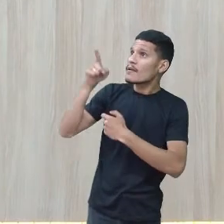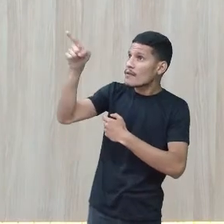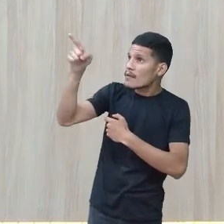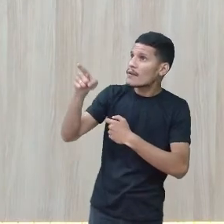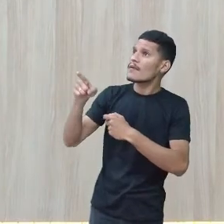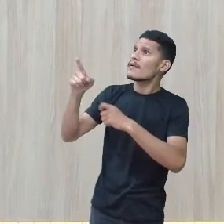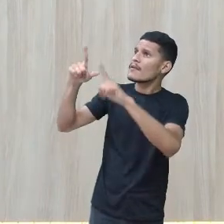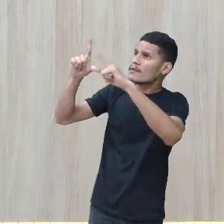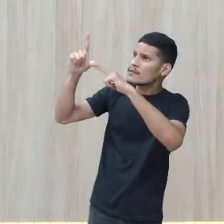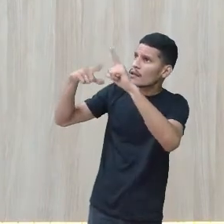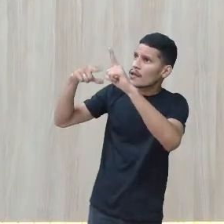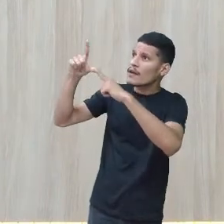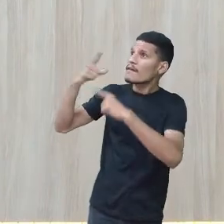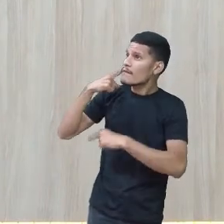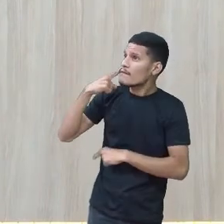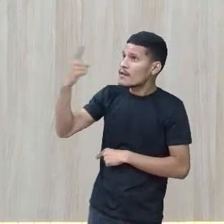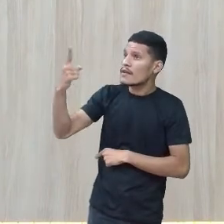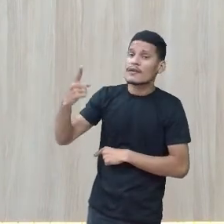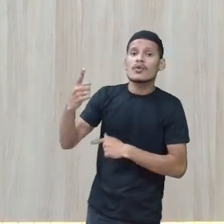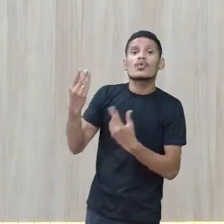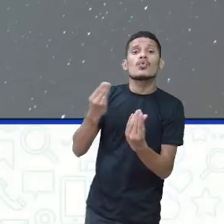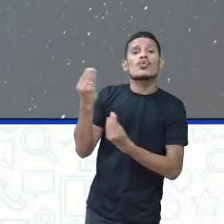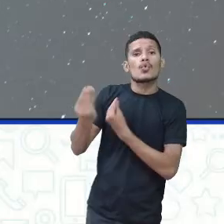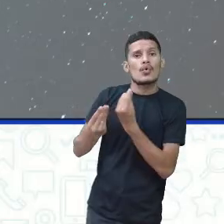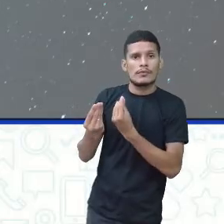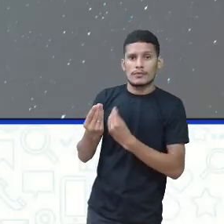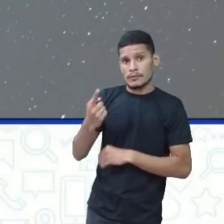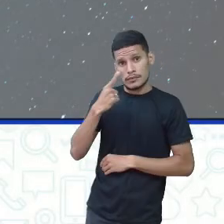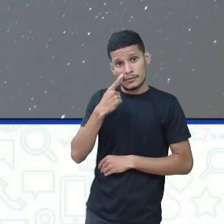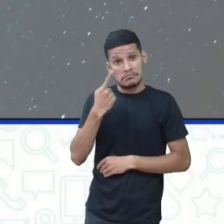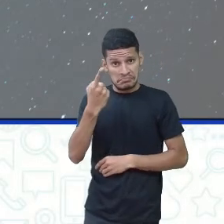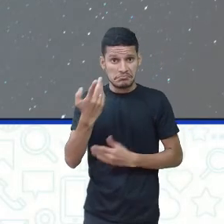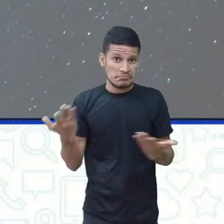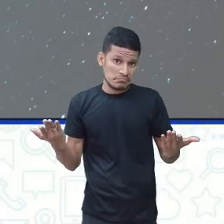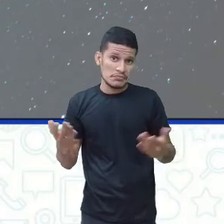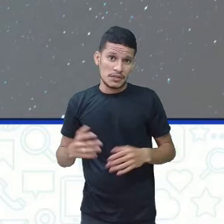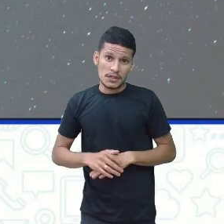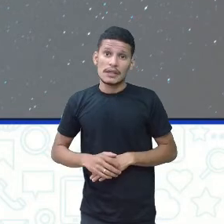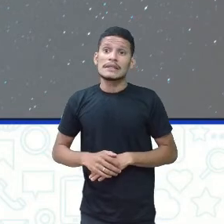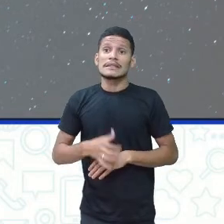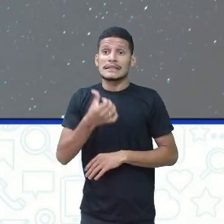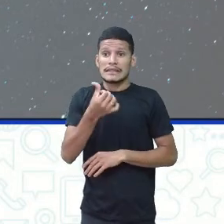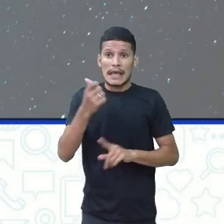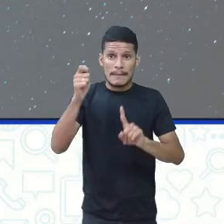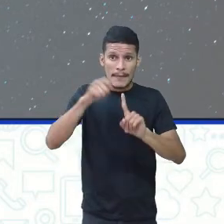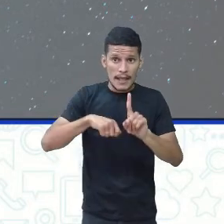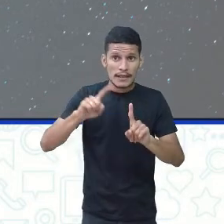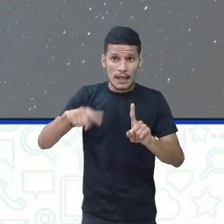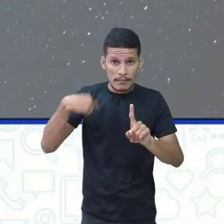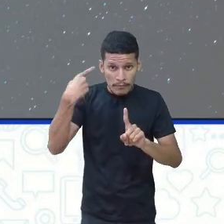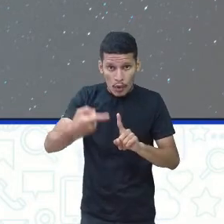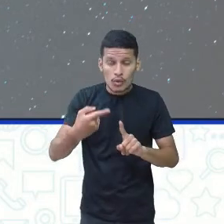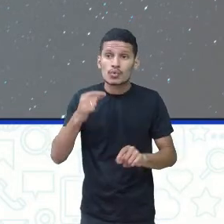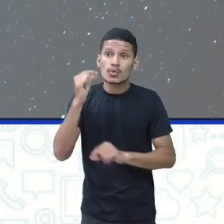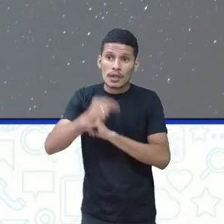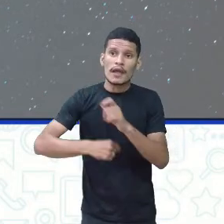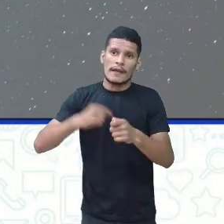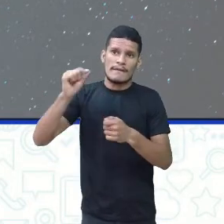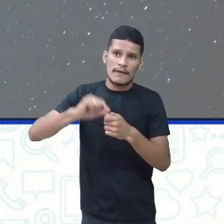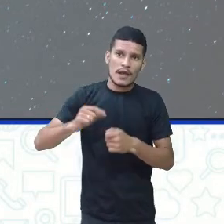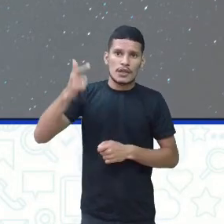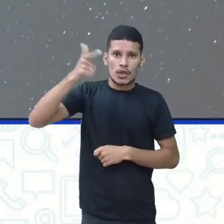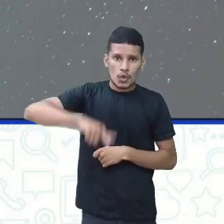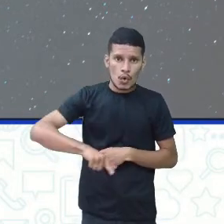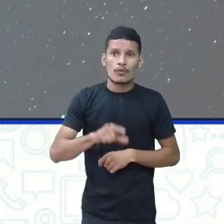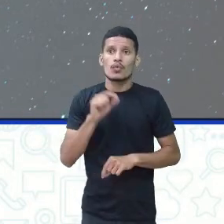ó, ele vai ver essa percepção aqui. Vê que legal? 6 meses depois, é feita nova medição,